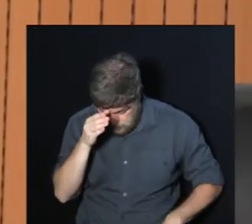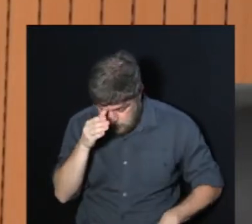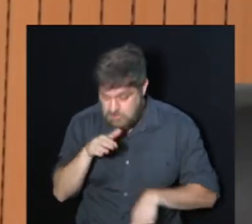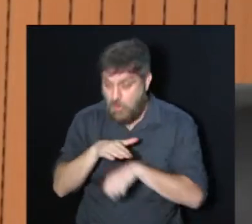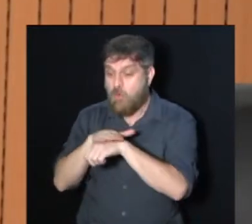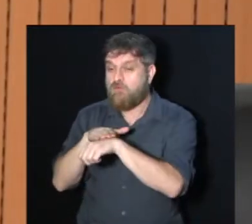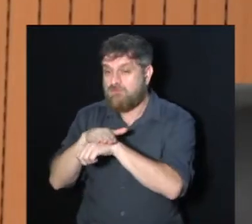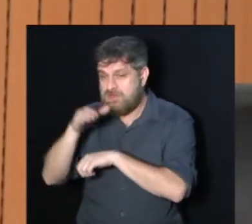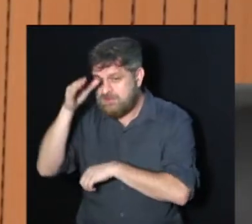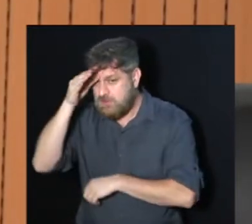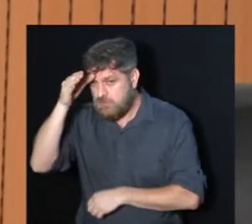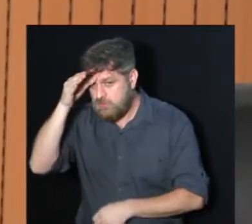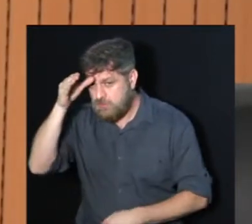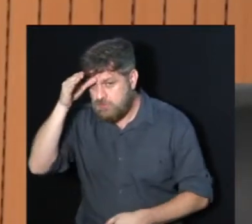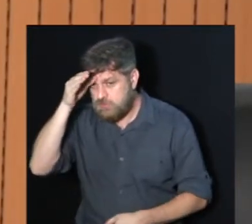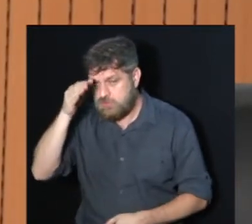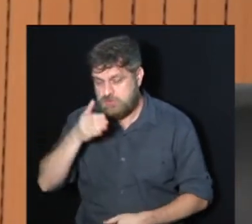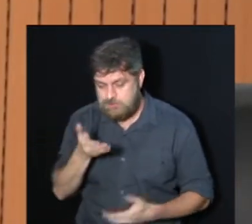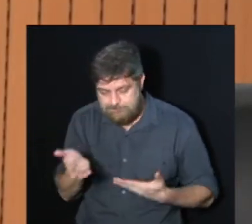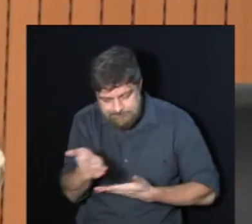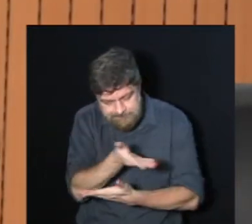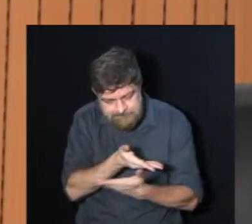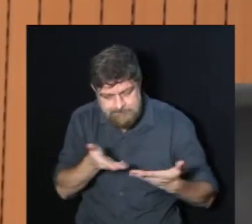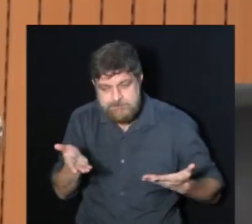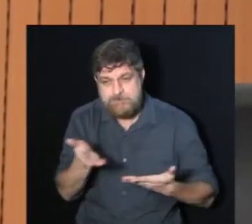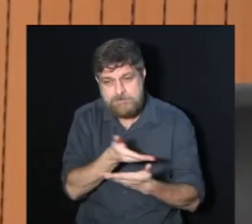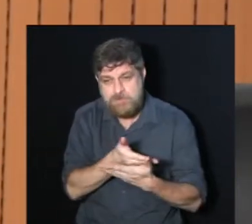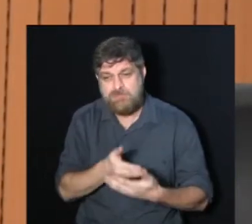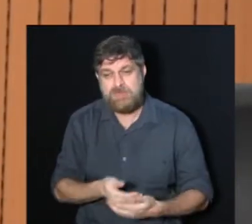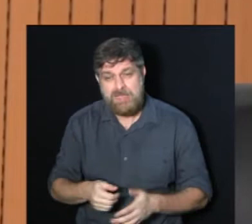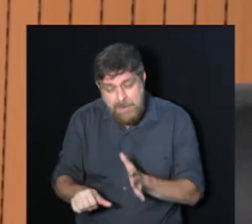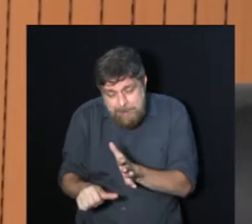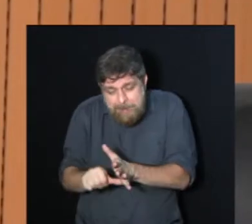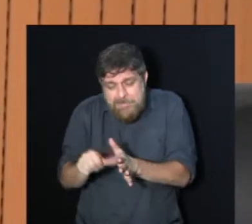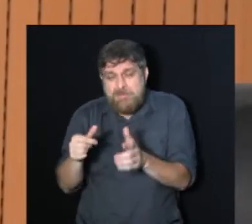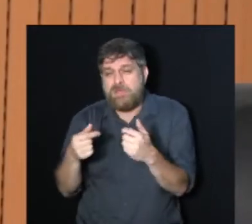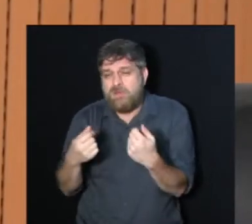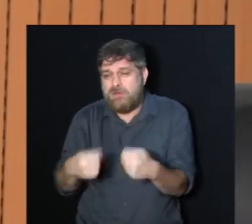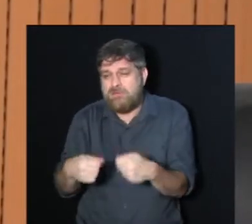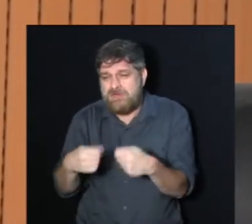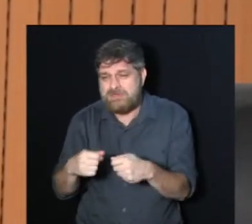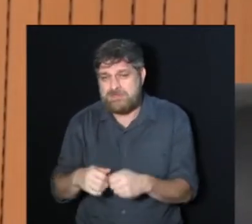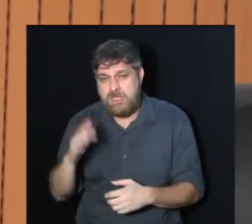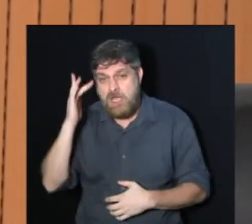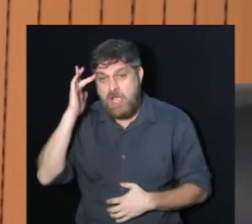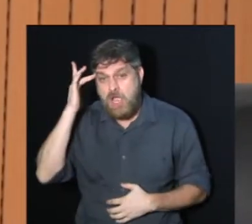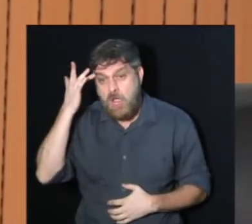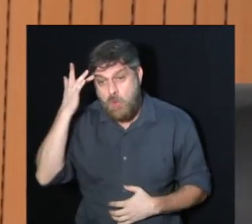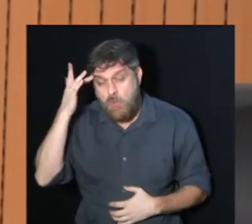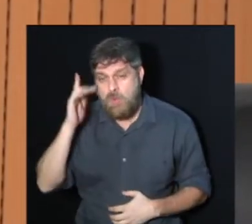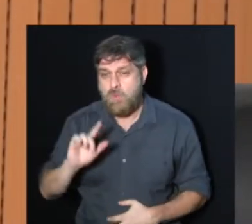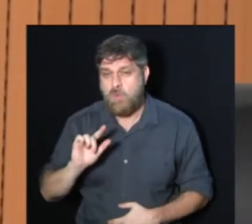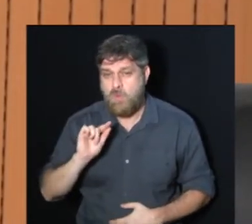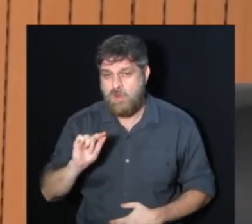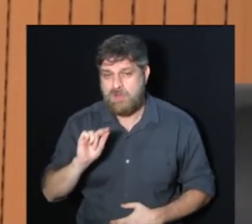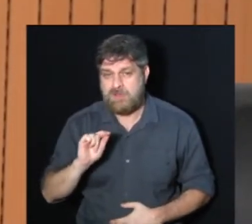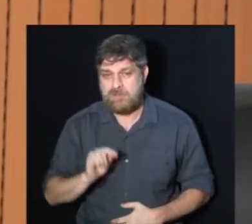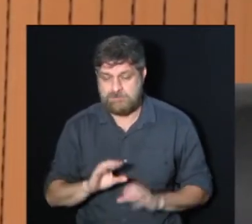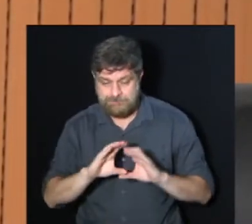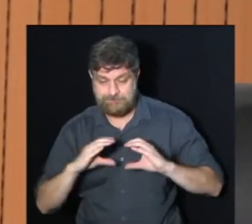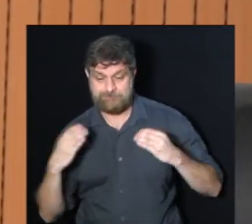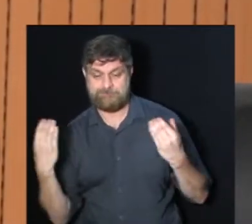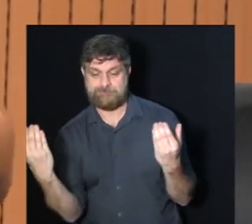que ela pode ouvir. É preciso primeiro, e eu acho que isso é uma questão da